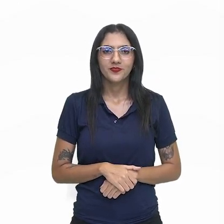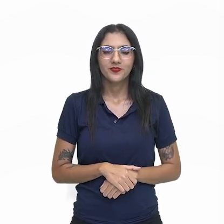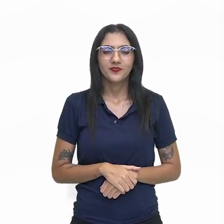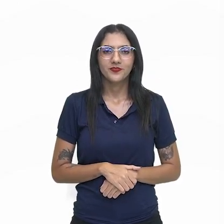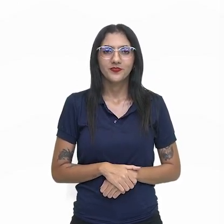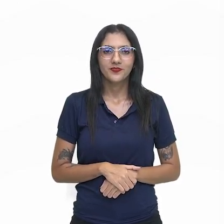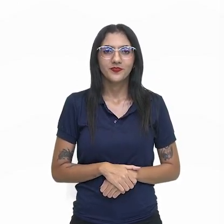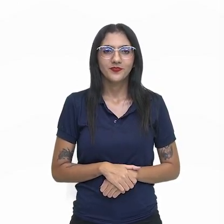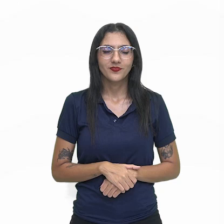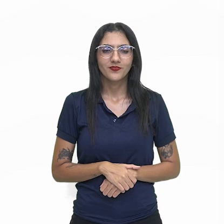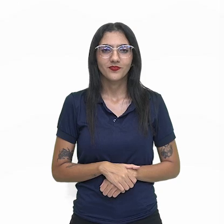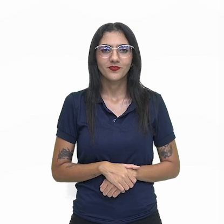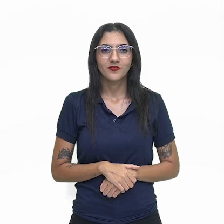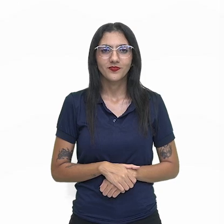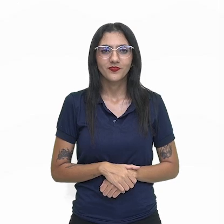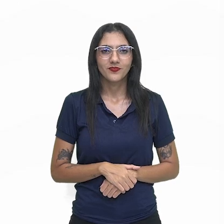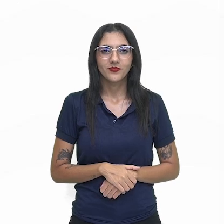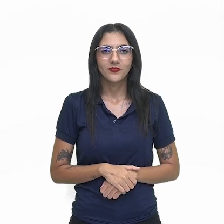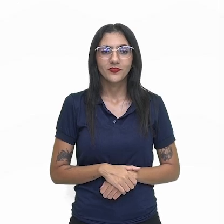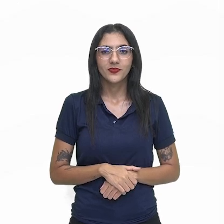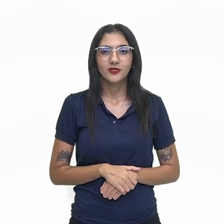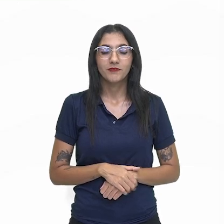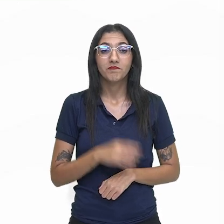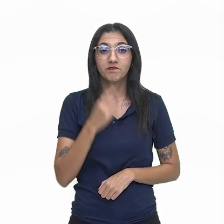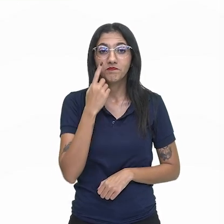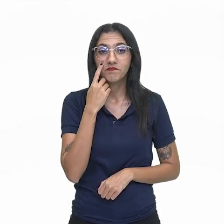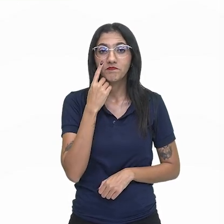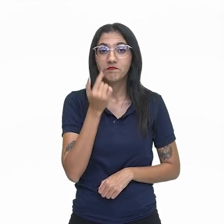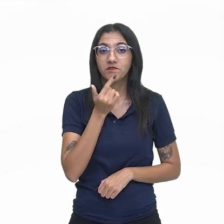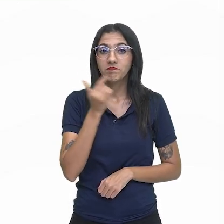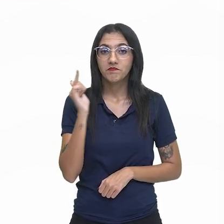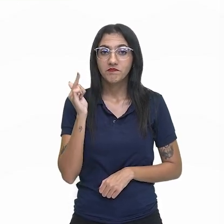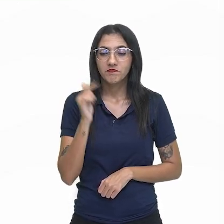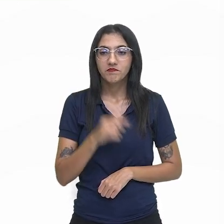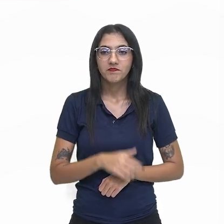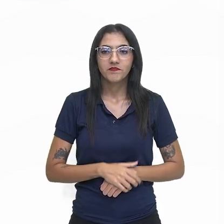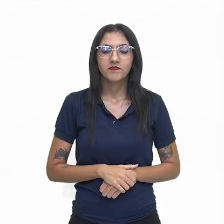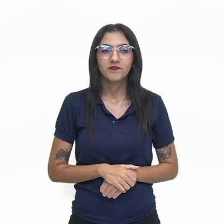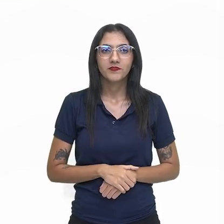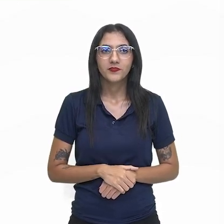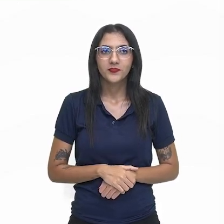Então, vamos para outro texto.